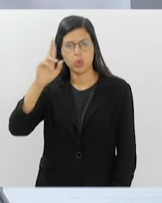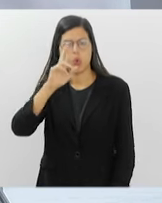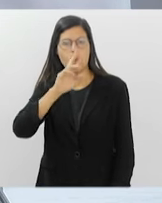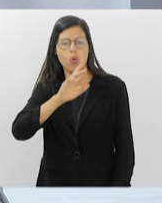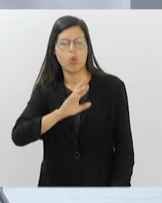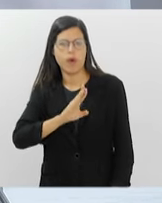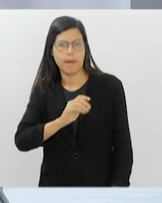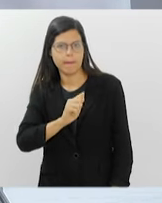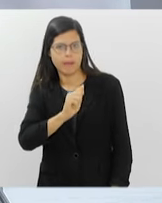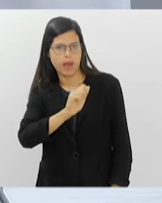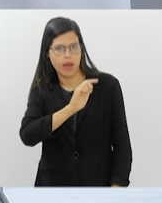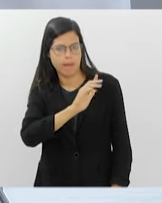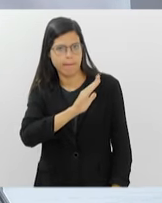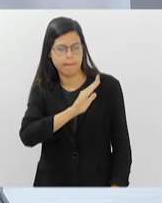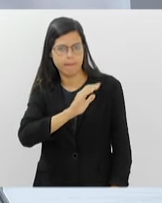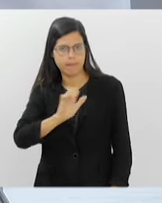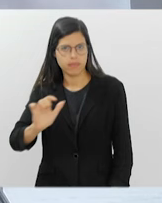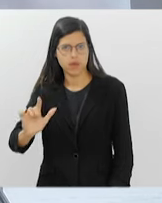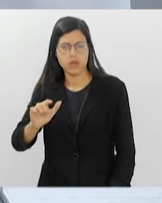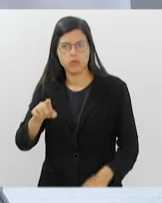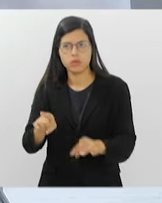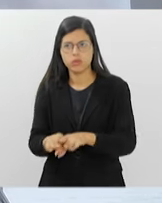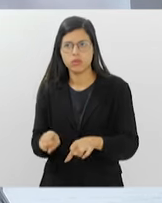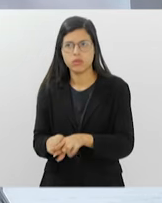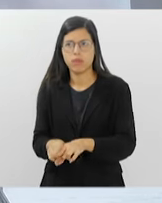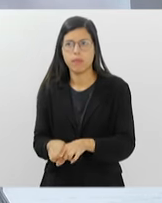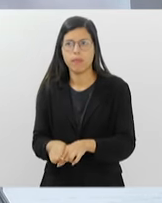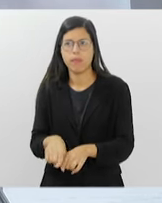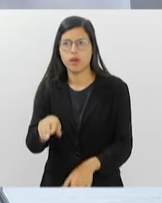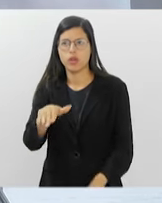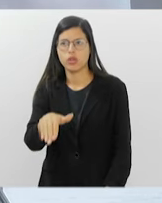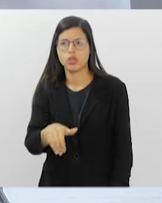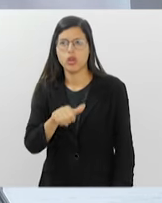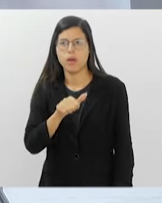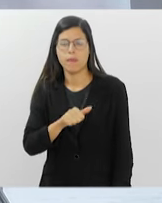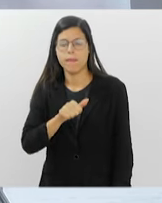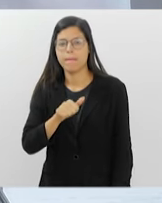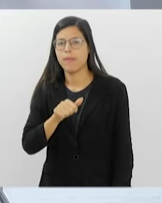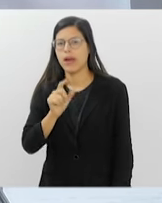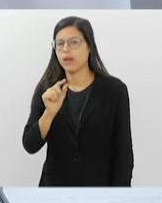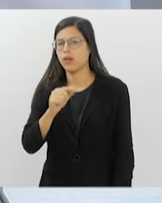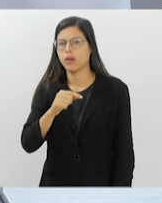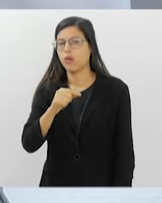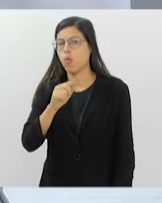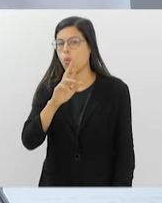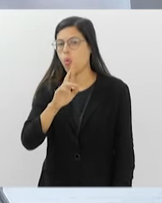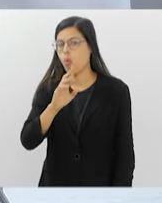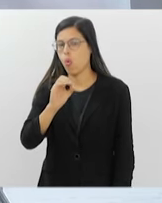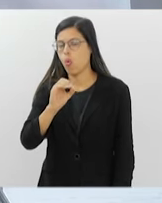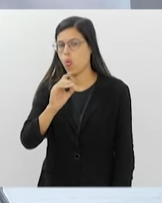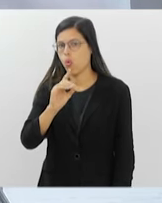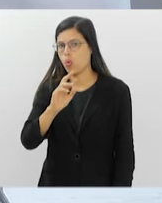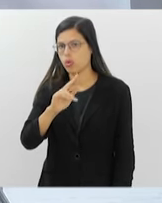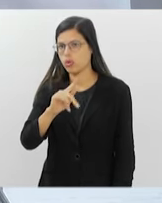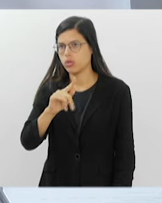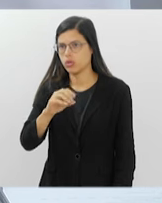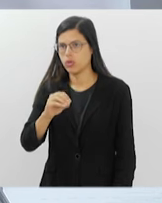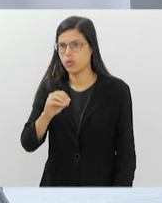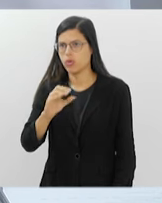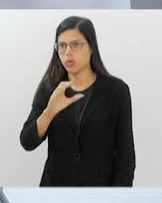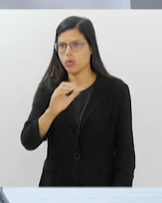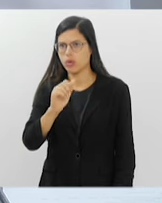acho pertinente também com convocar o Senhor Rodrigo Castro que é subsecretário de eventos pode ser